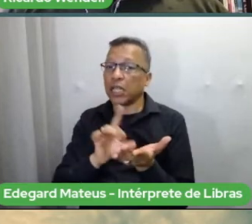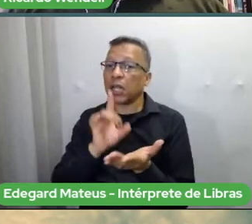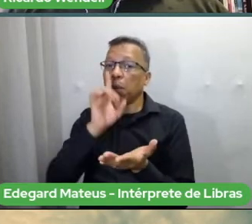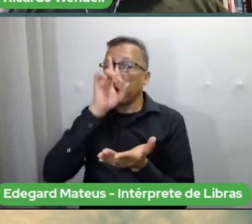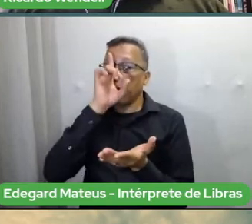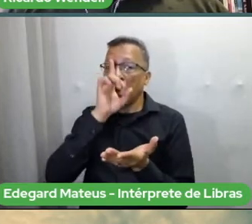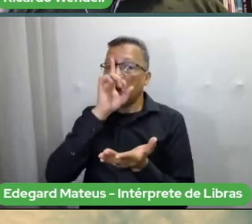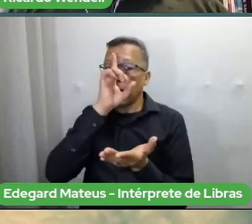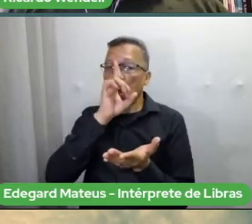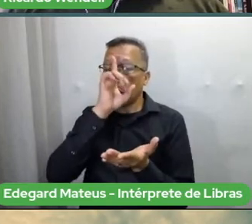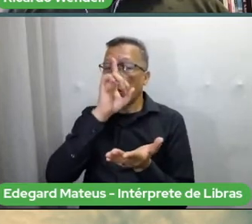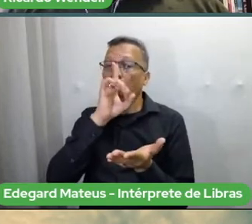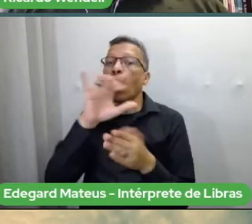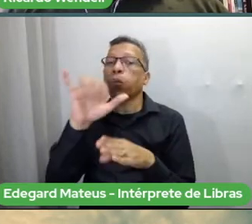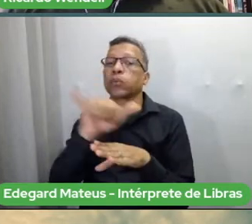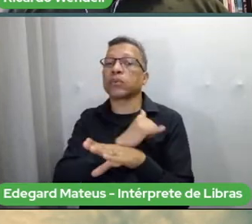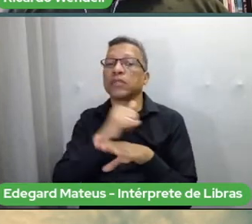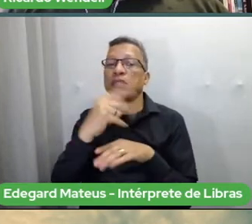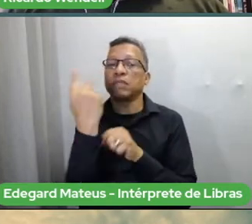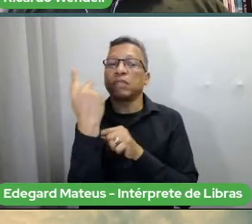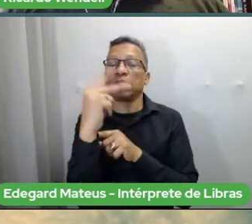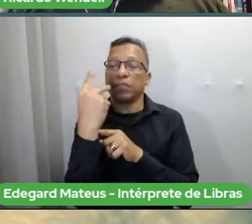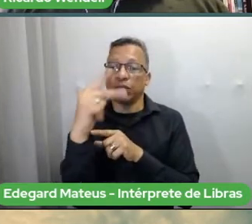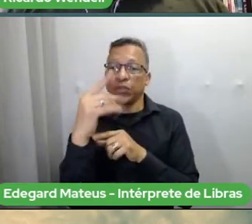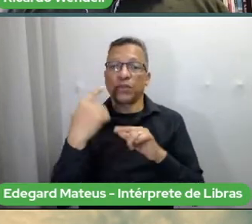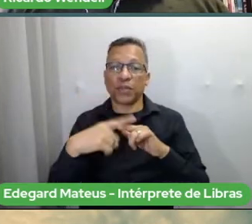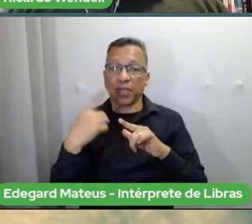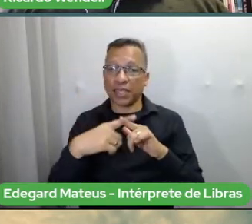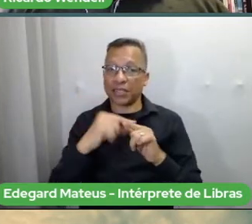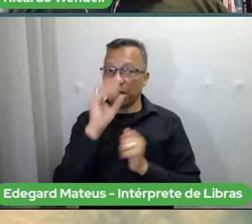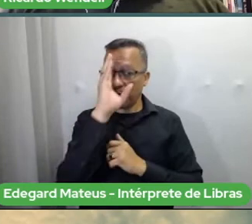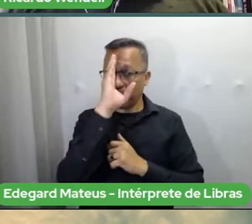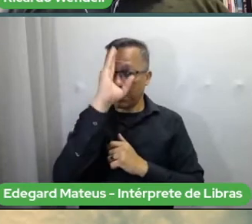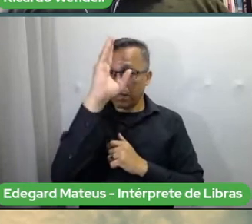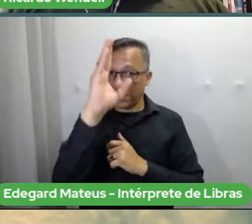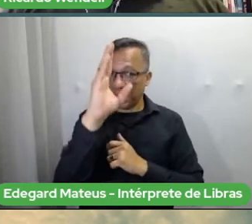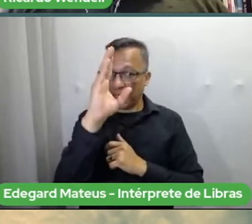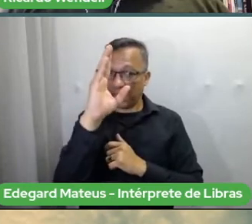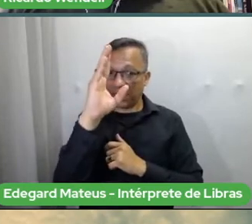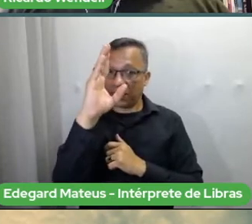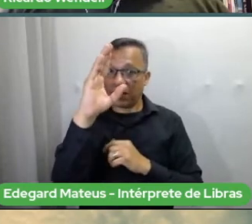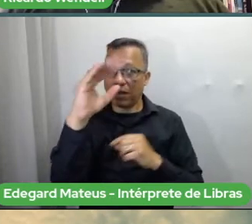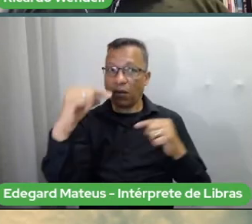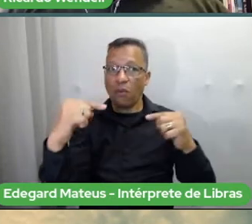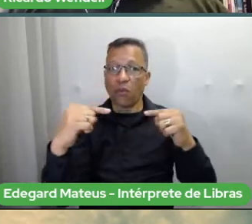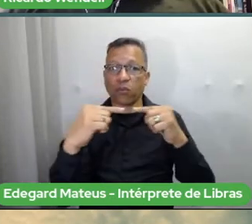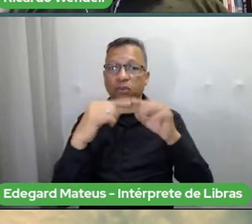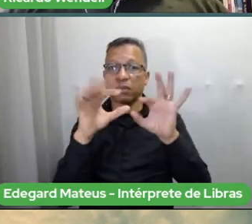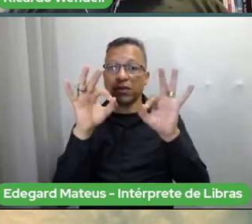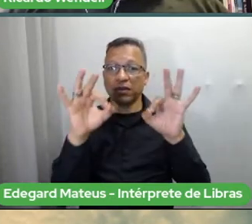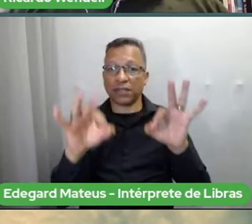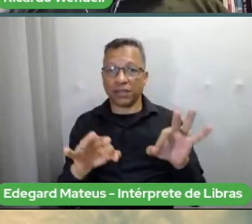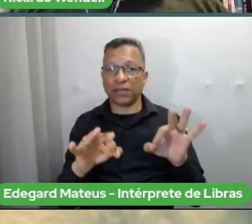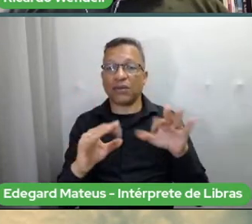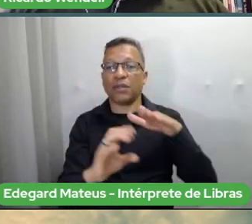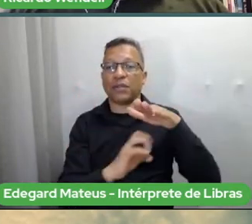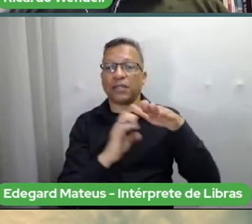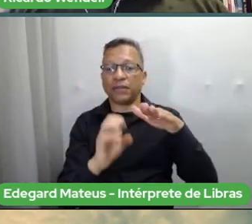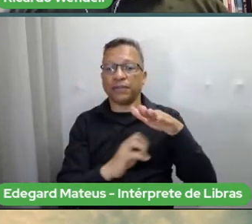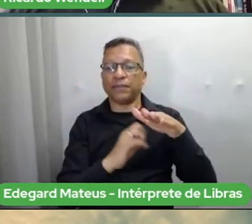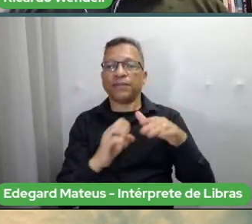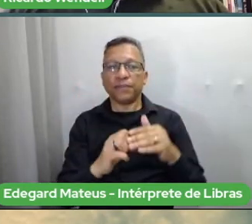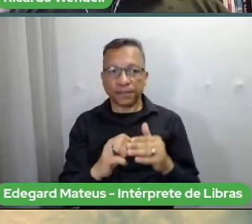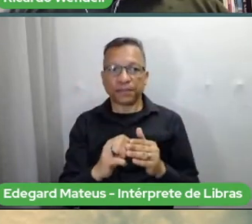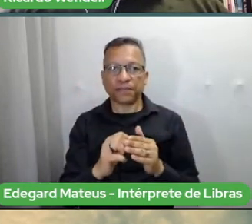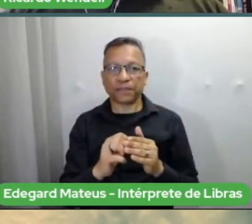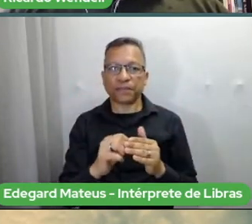ali. Por quê? Porque a sua prioridade vai estar desconectada com a prioridade da companhia. Então, o consumidor ele não